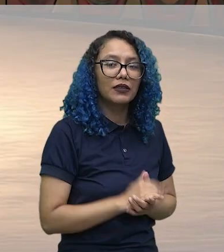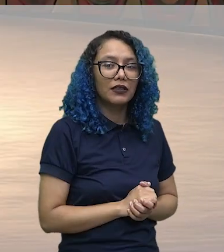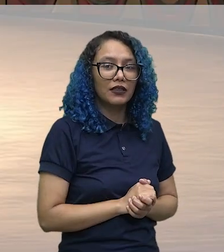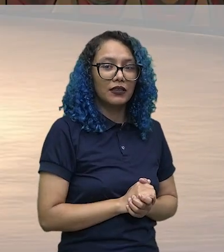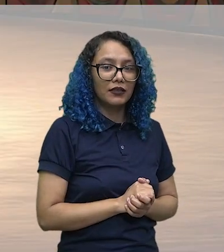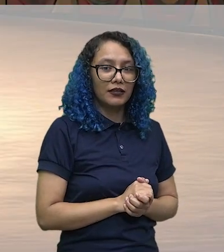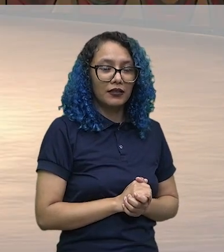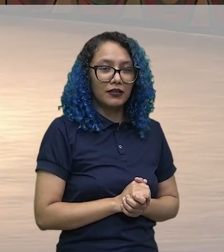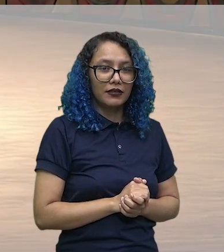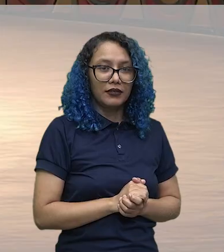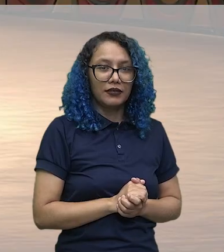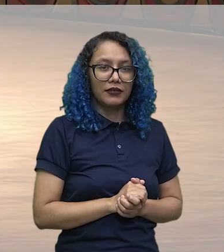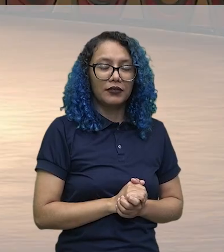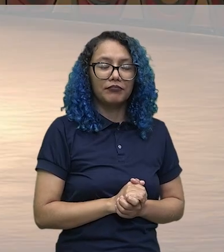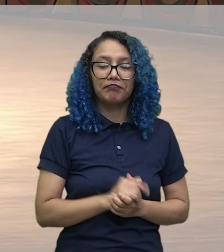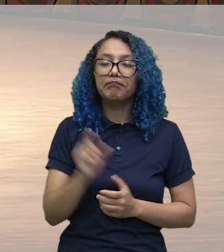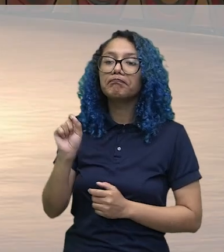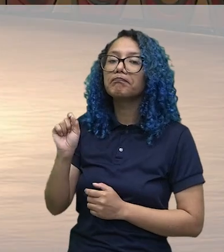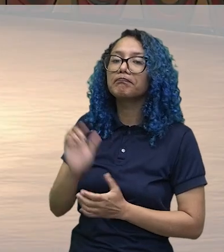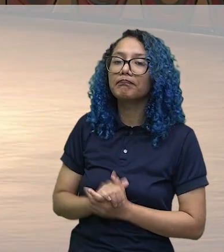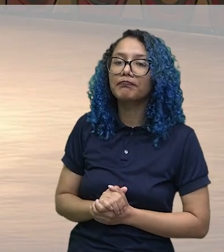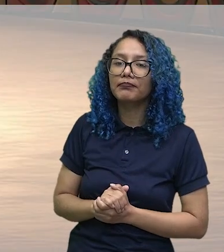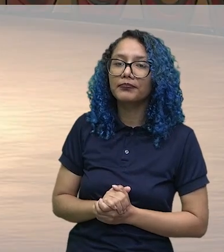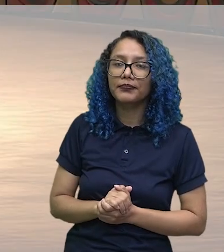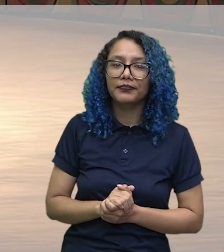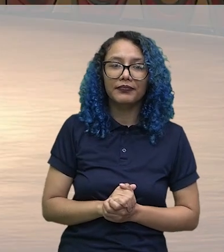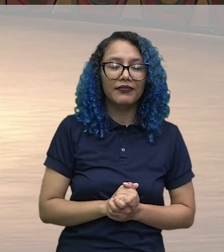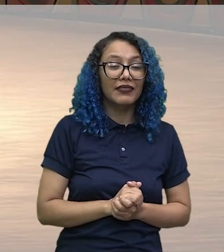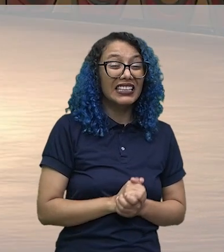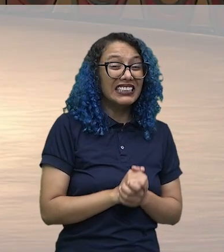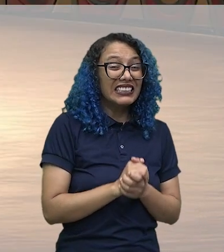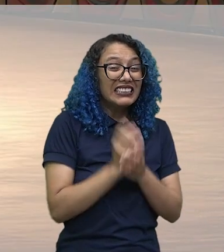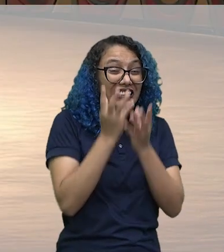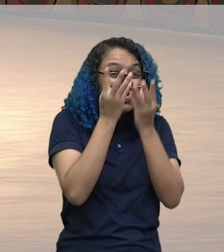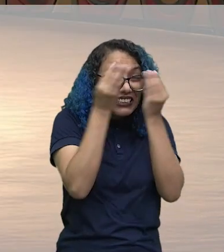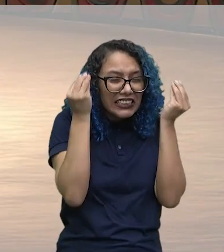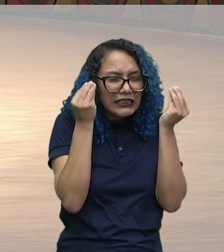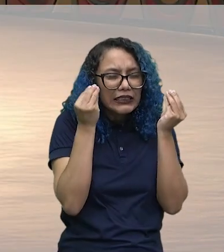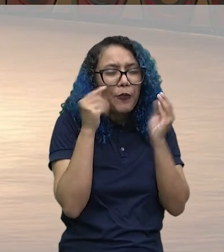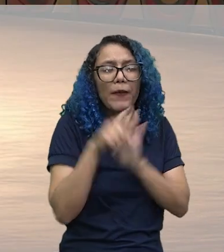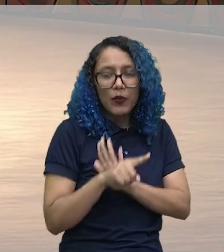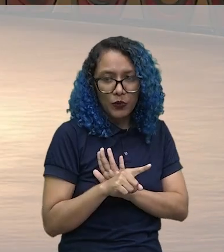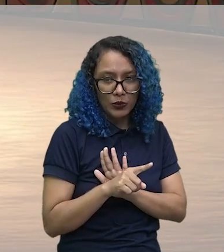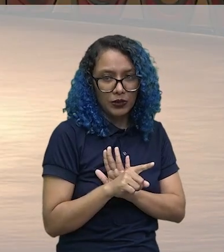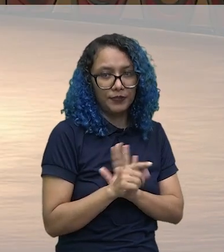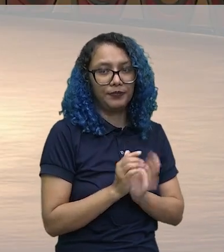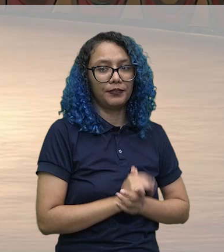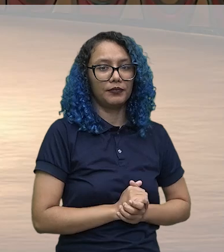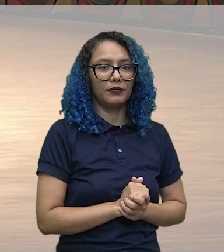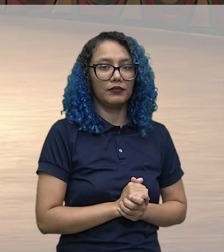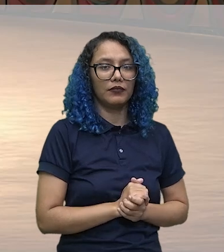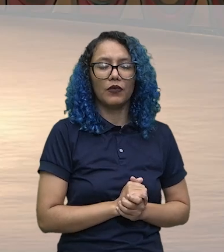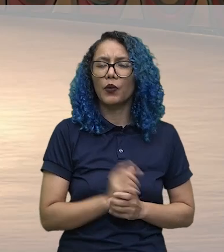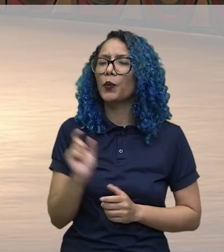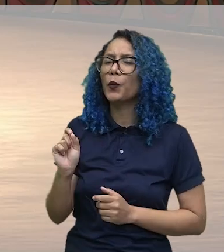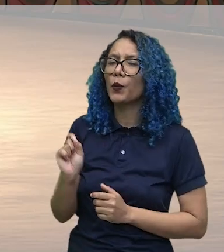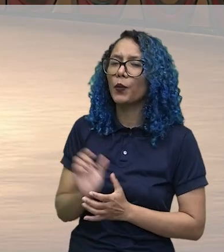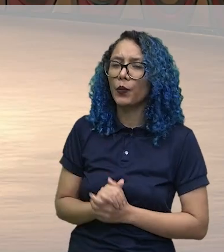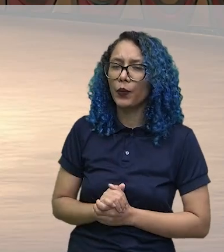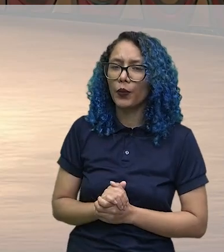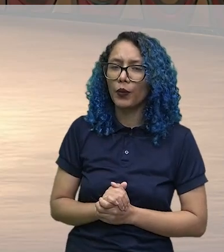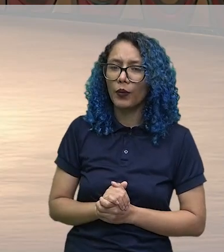Professor. O que, Augusto? Eu esqueci de fazer uma pergunta. O